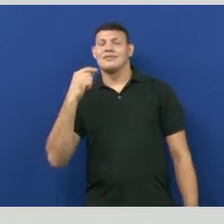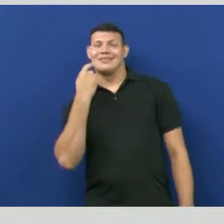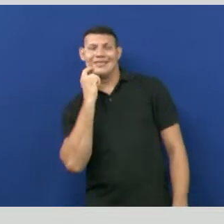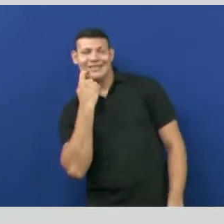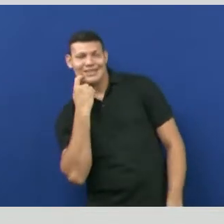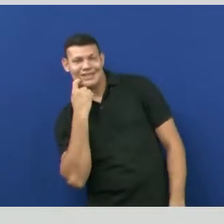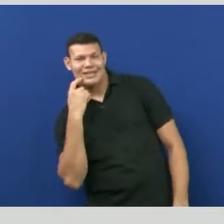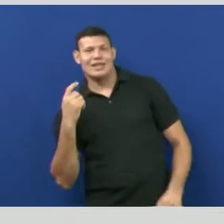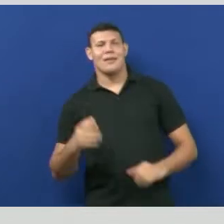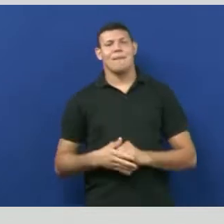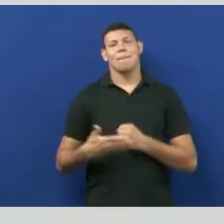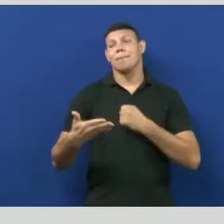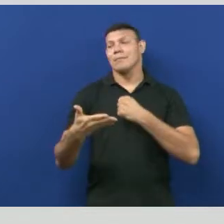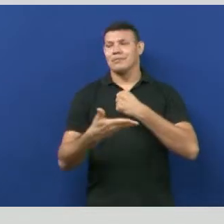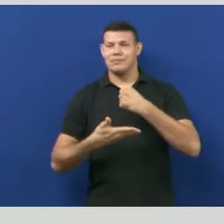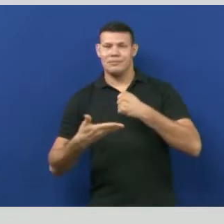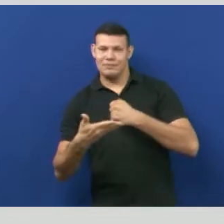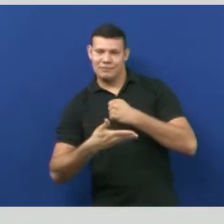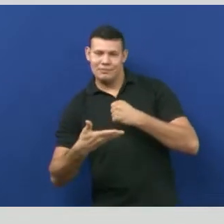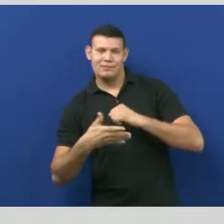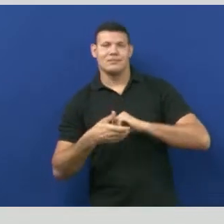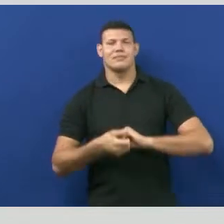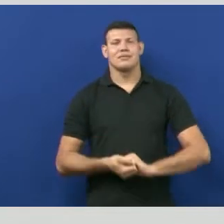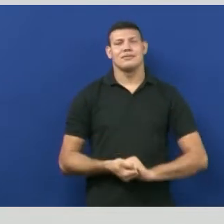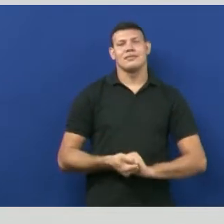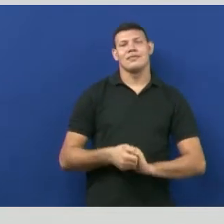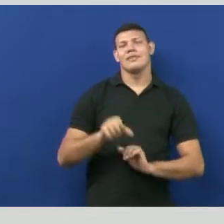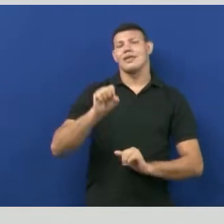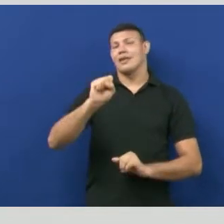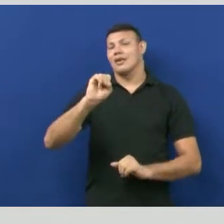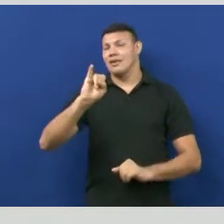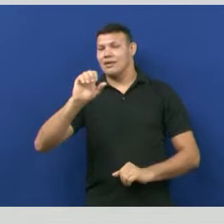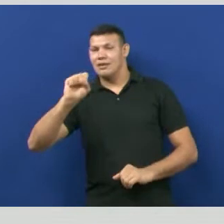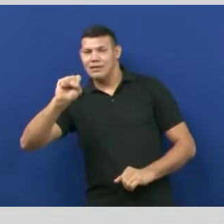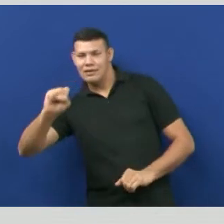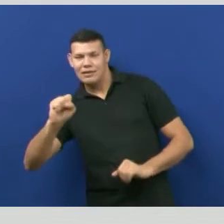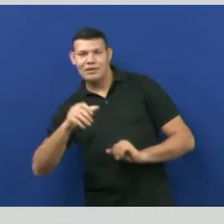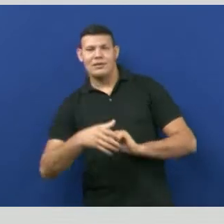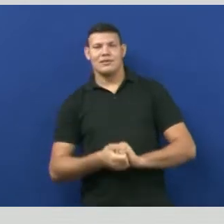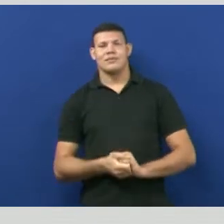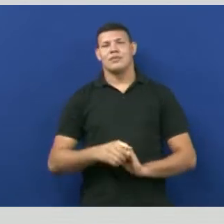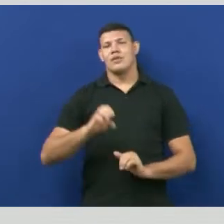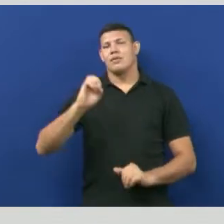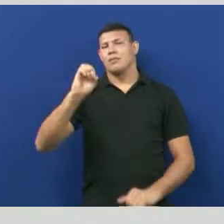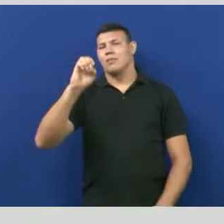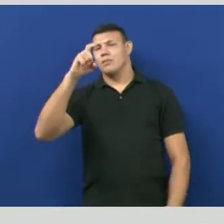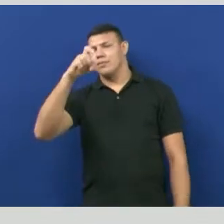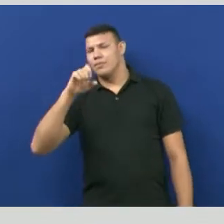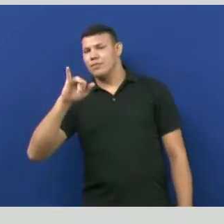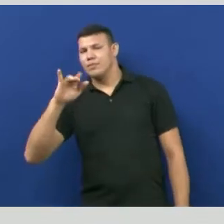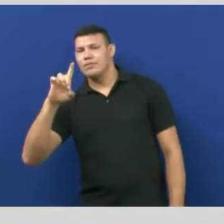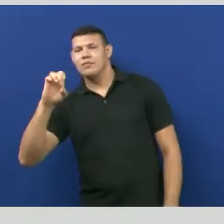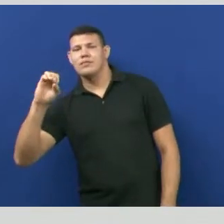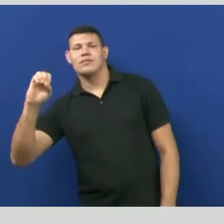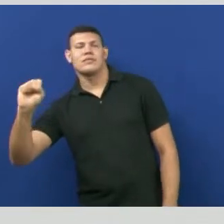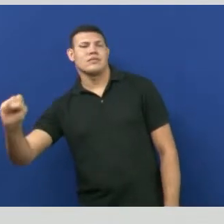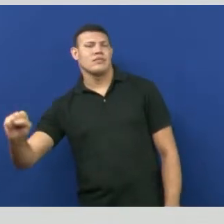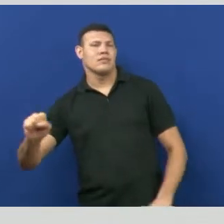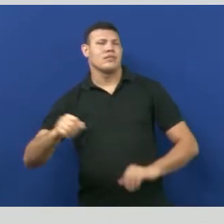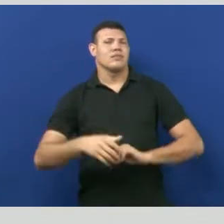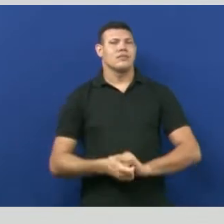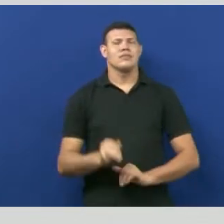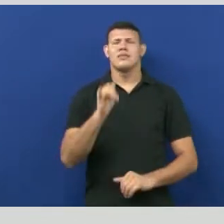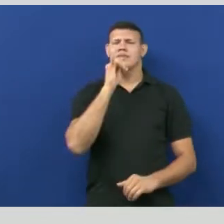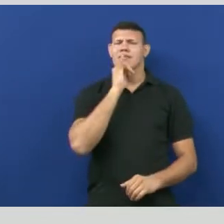ácidos, bases, sais e óxidos. Mas temos